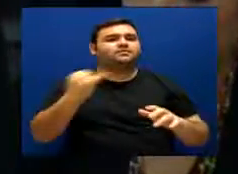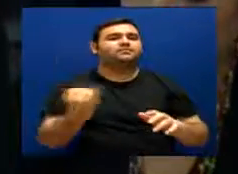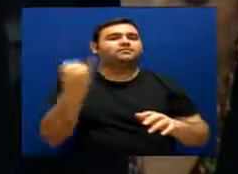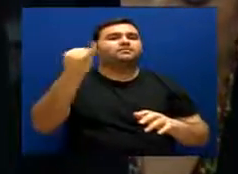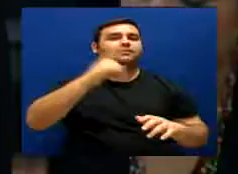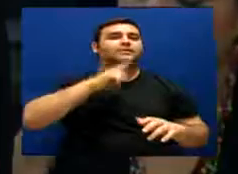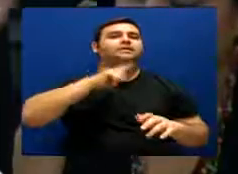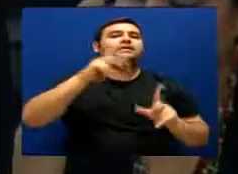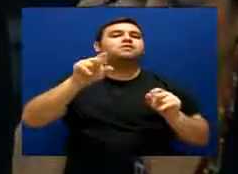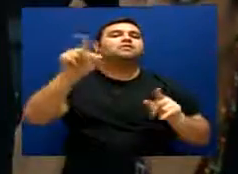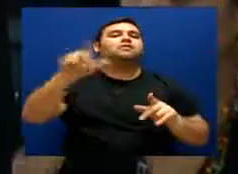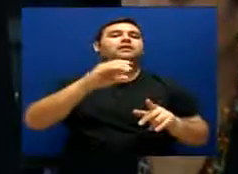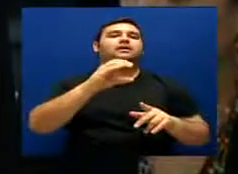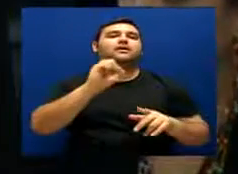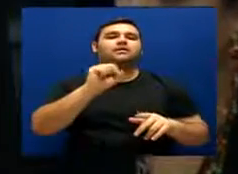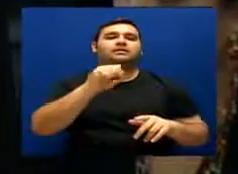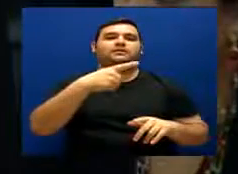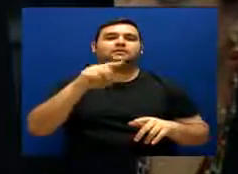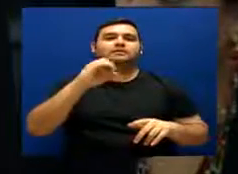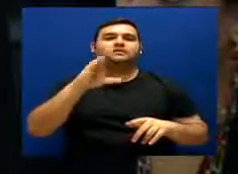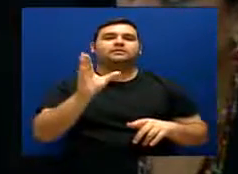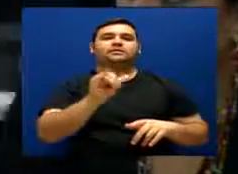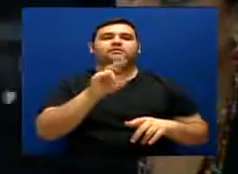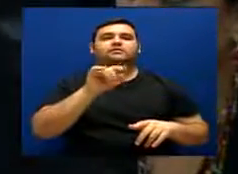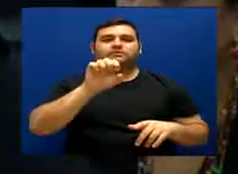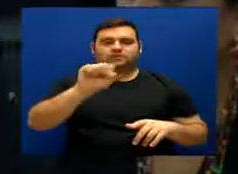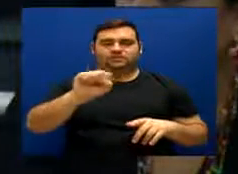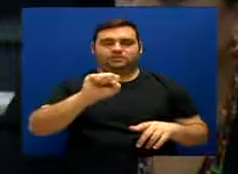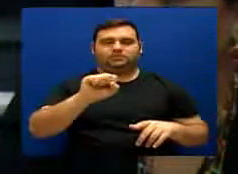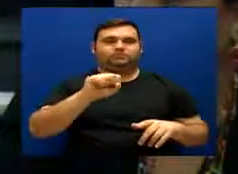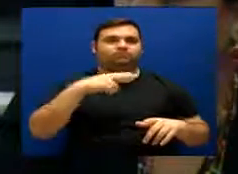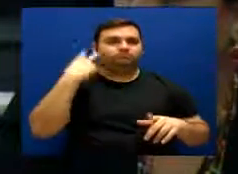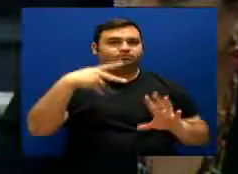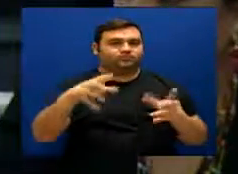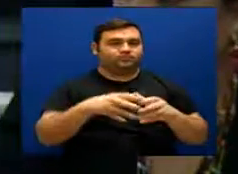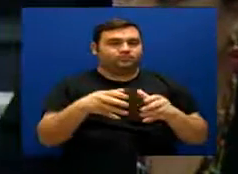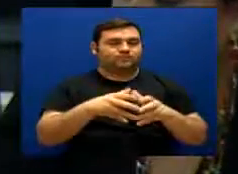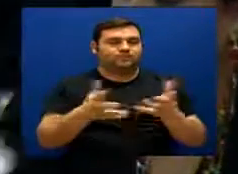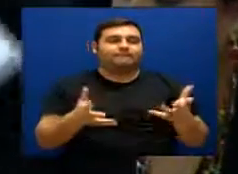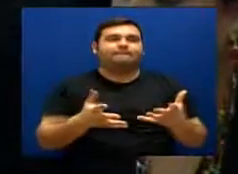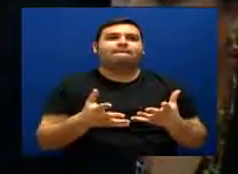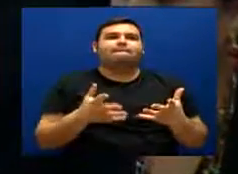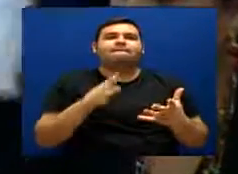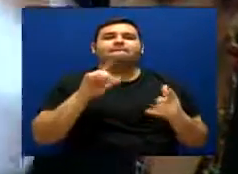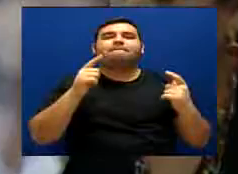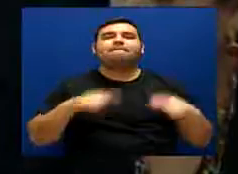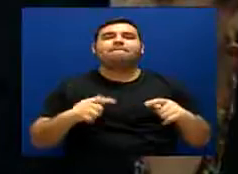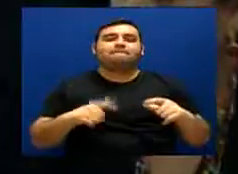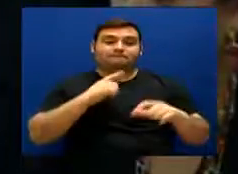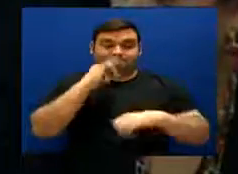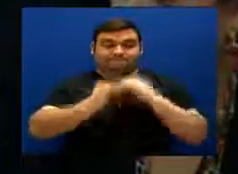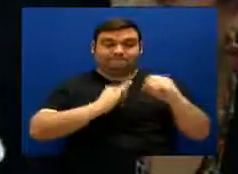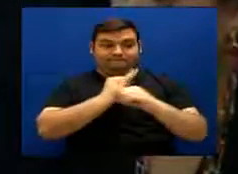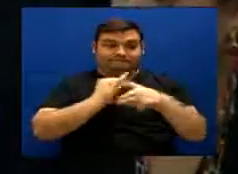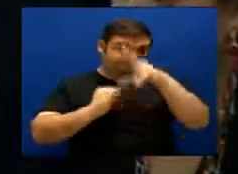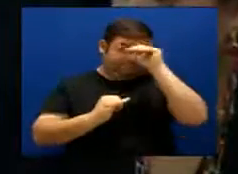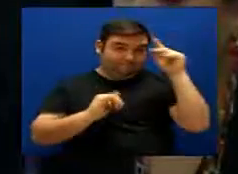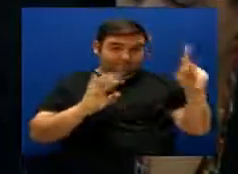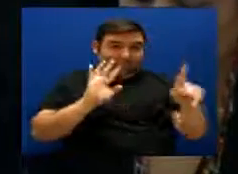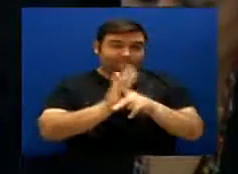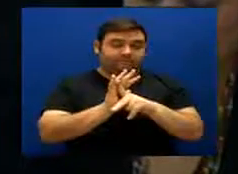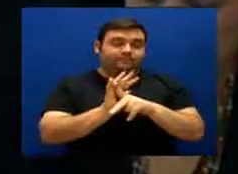Eu vi um exemplo de São Carlos, vereador Martinez, vereadora Fernanda. São Carlos tinha o site da prefeitura.